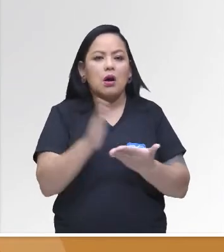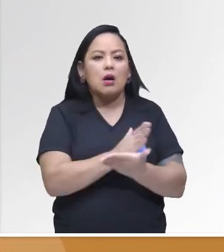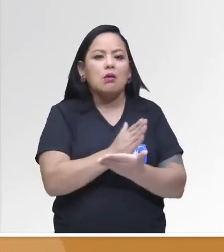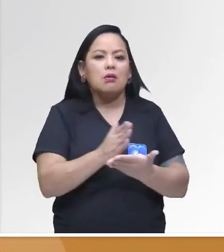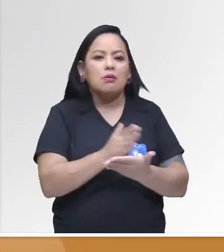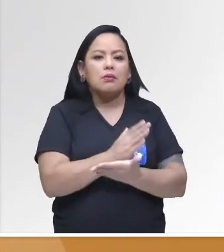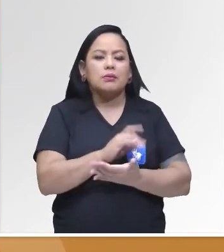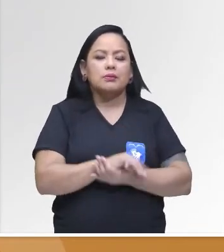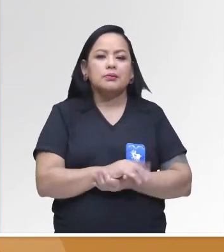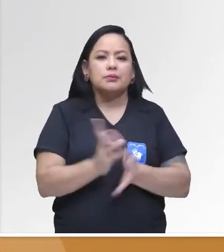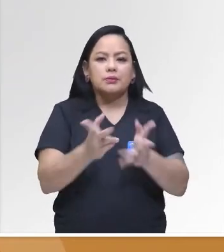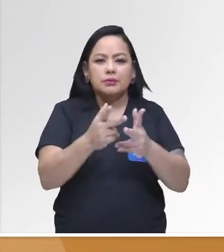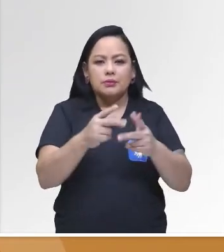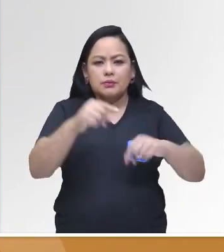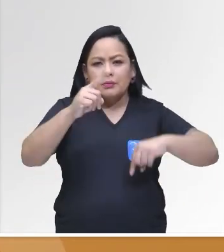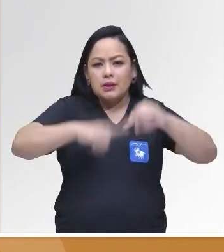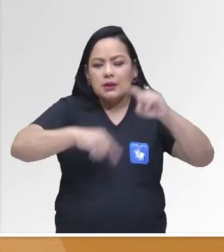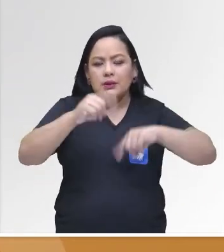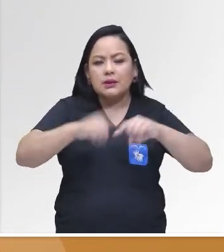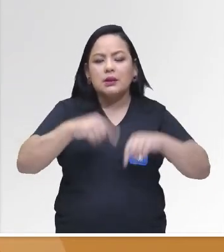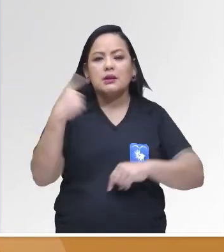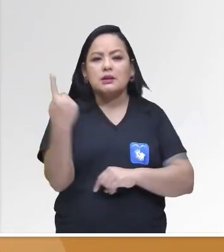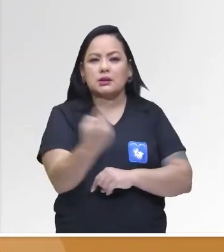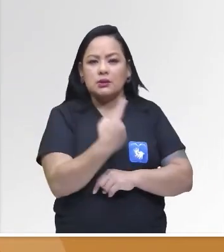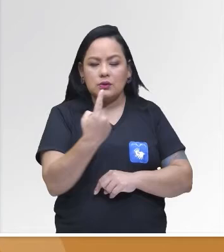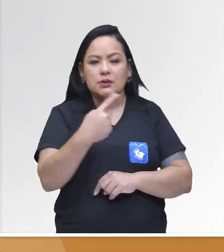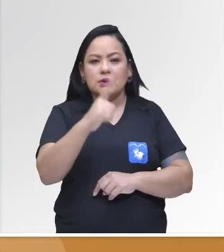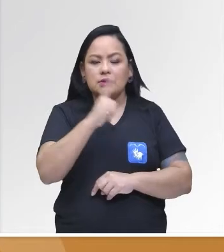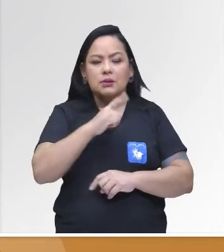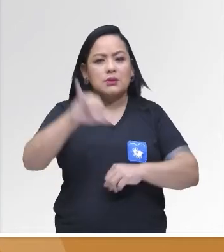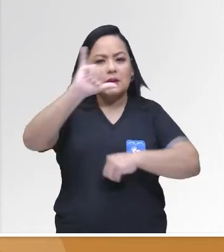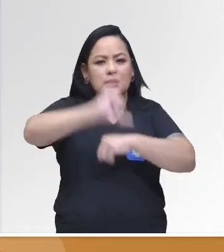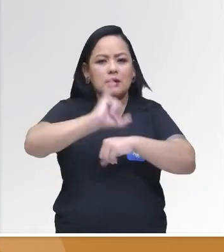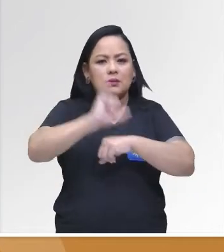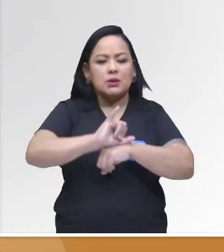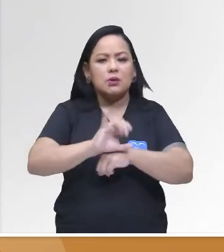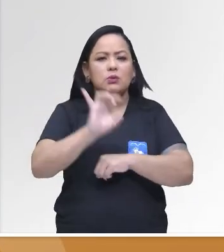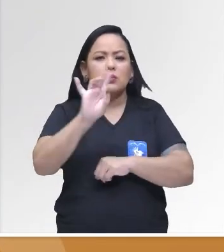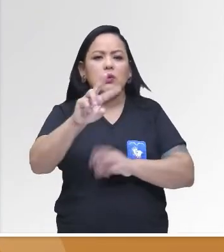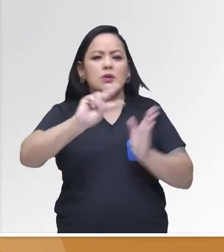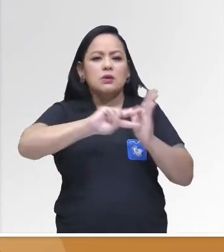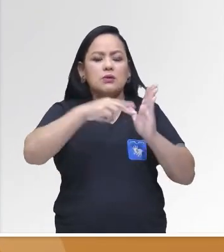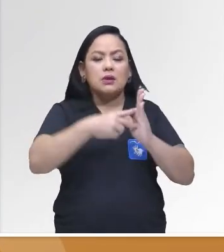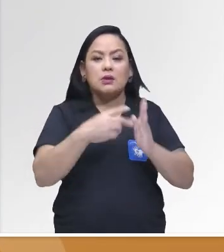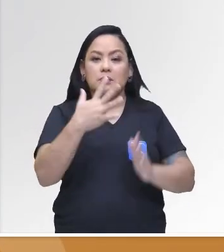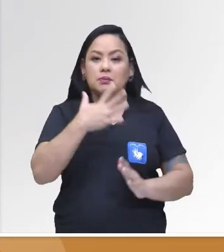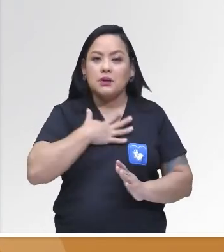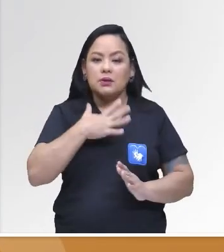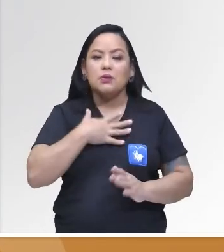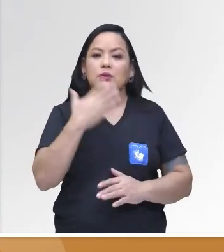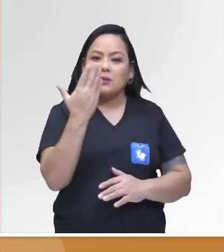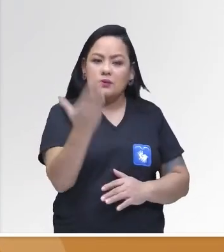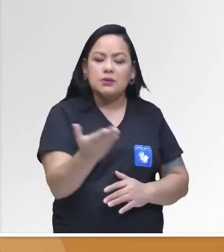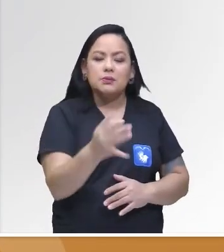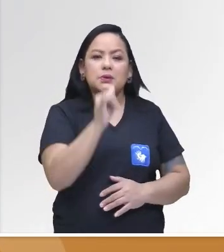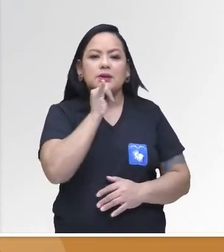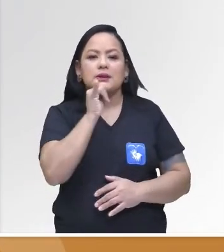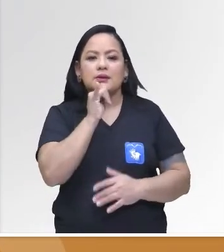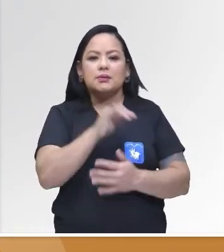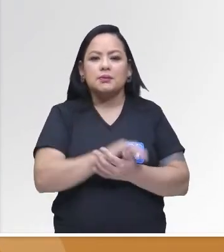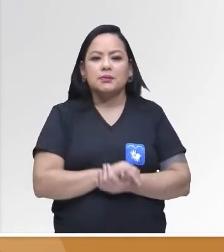alguns objetos que nós possuímos aqui só fazem sentido para nós. Como, por